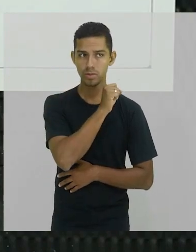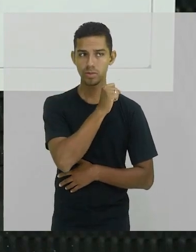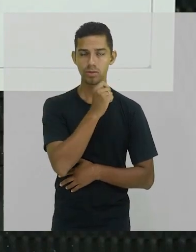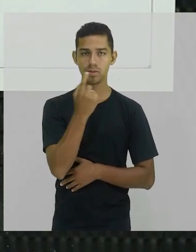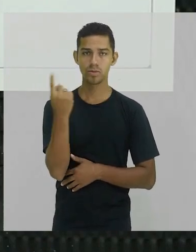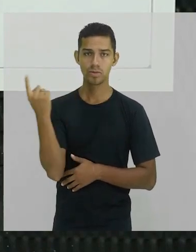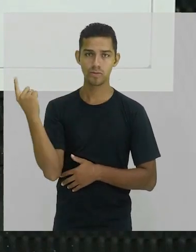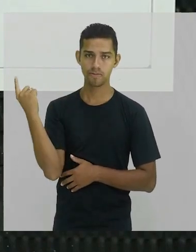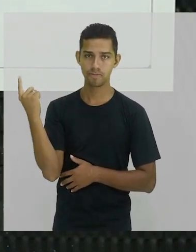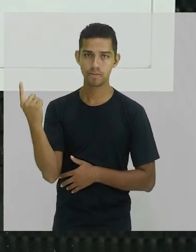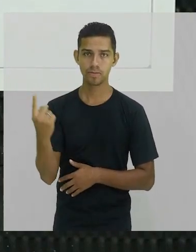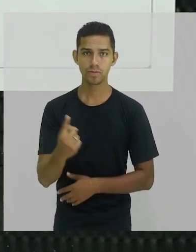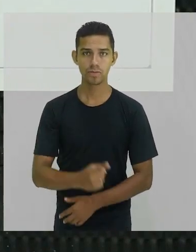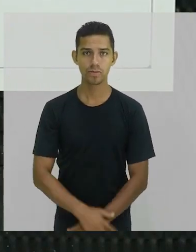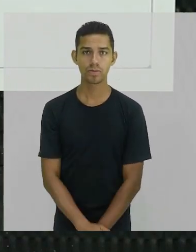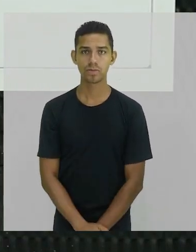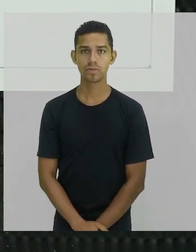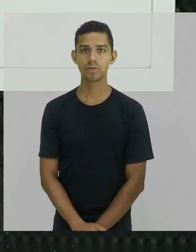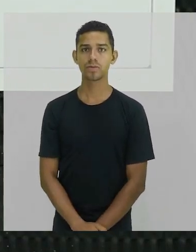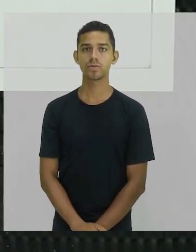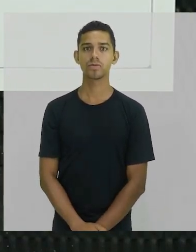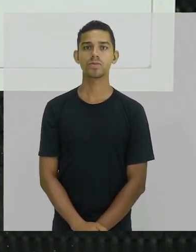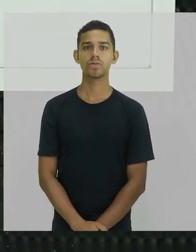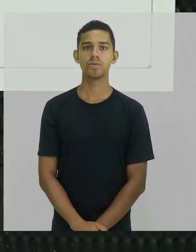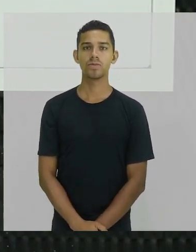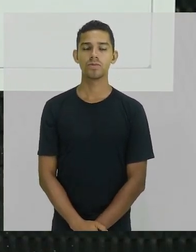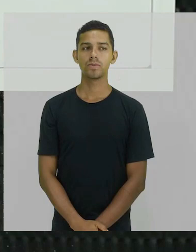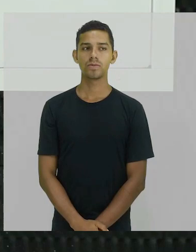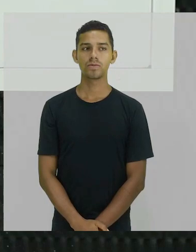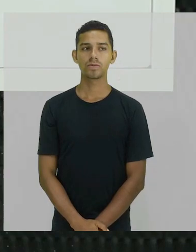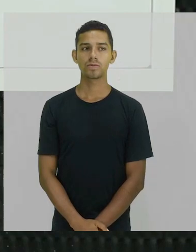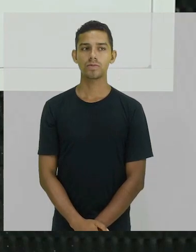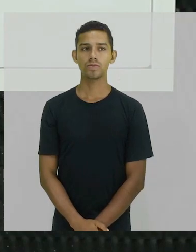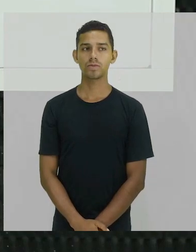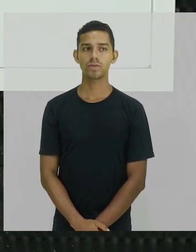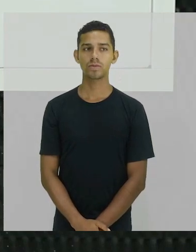Então, a velocidade de uma onda,